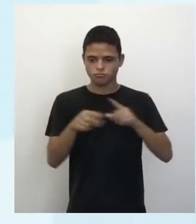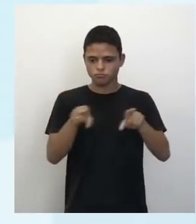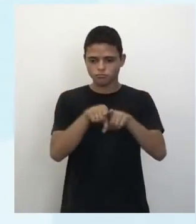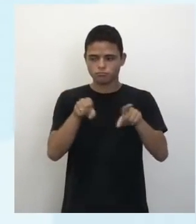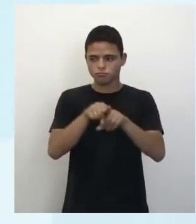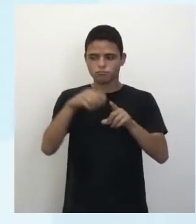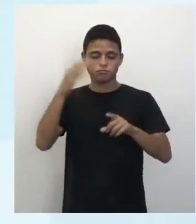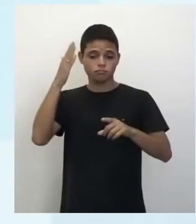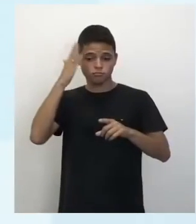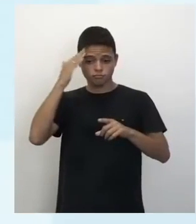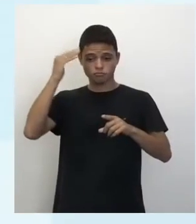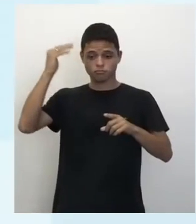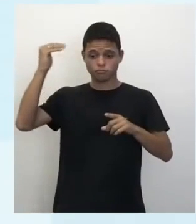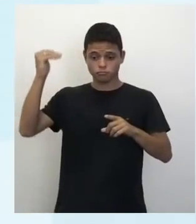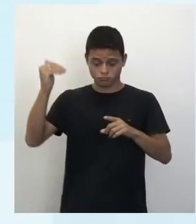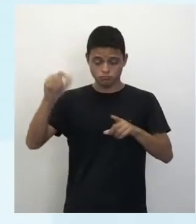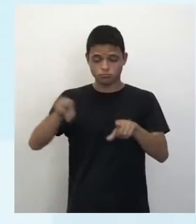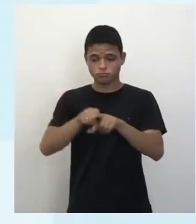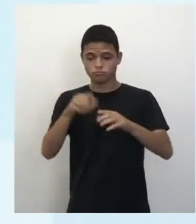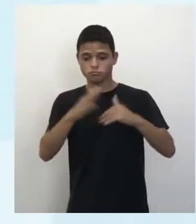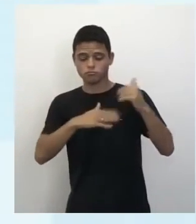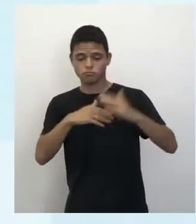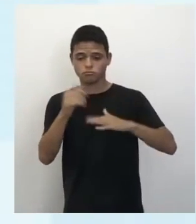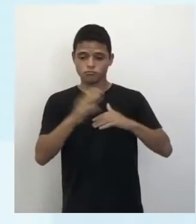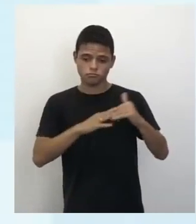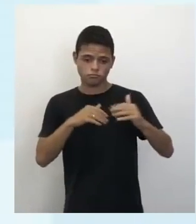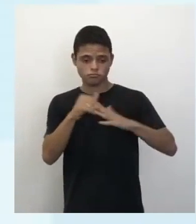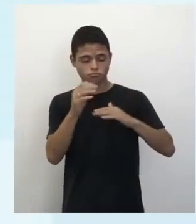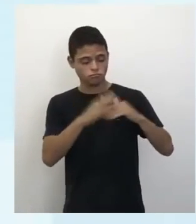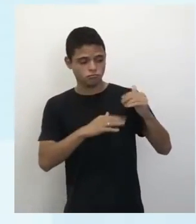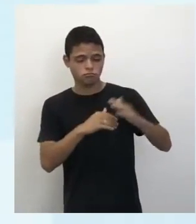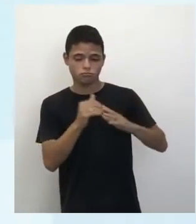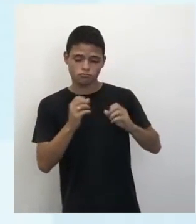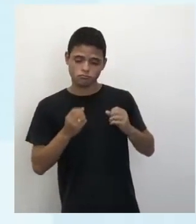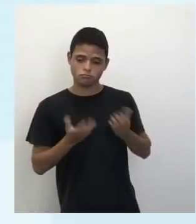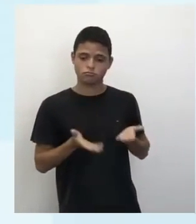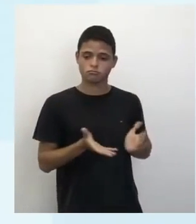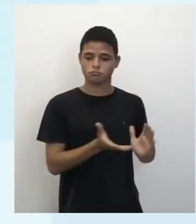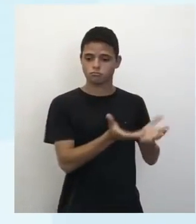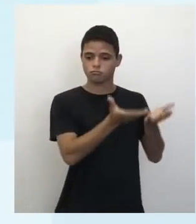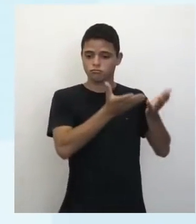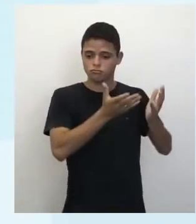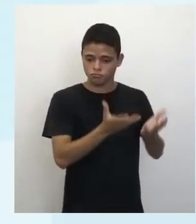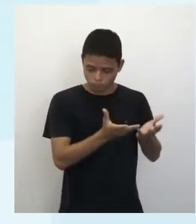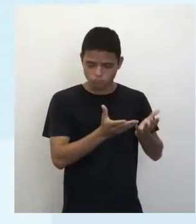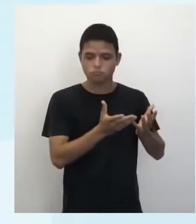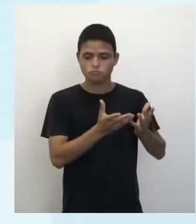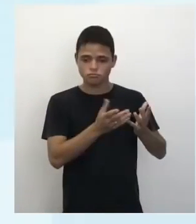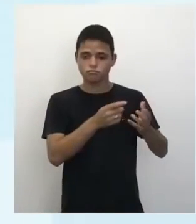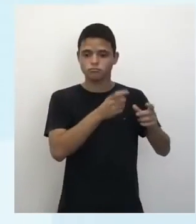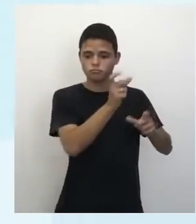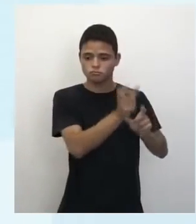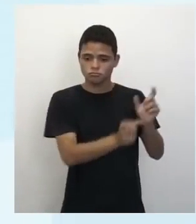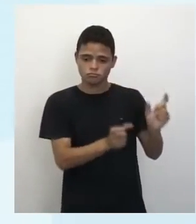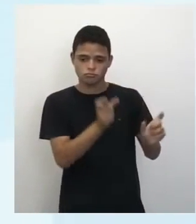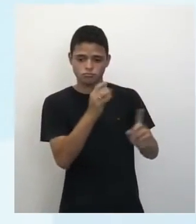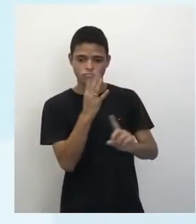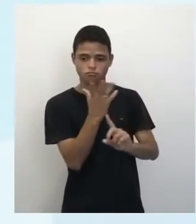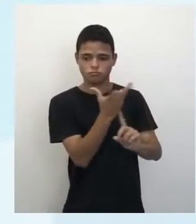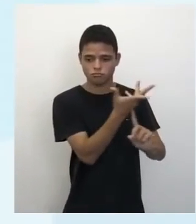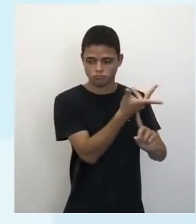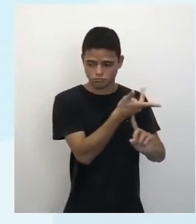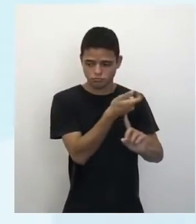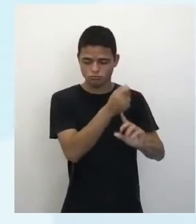e técnicas, valorizando a diversidade dos patrimônios etnoculturais e artísticos